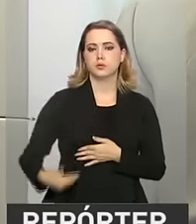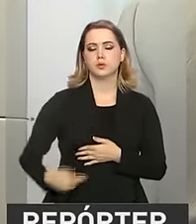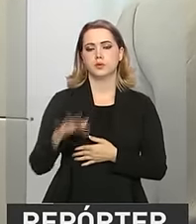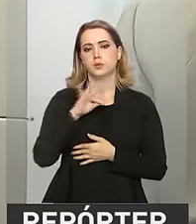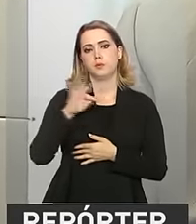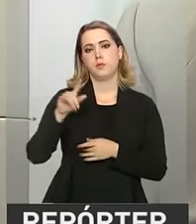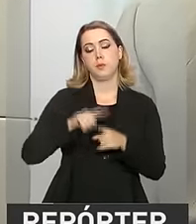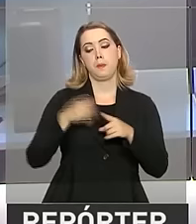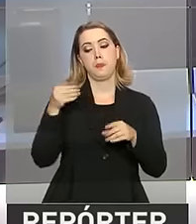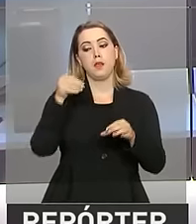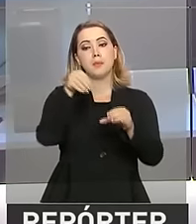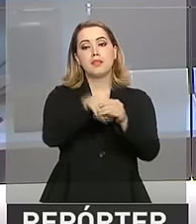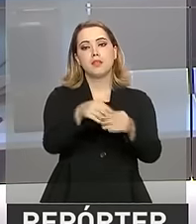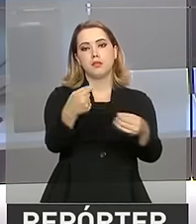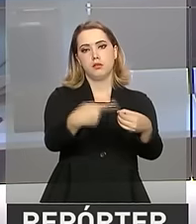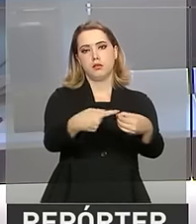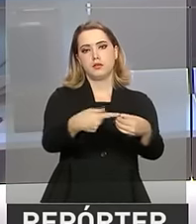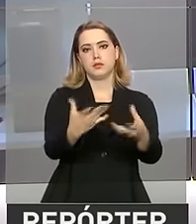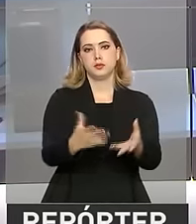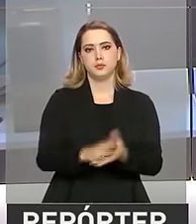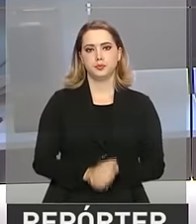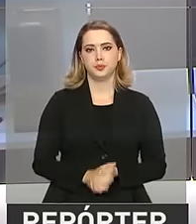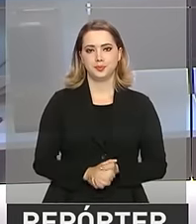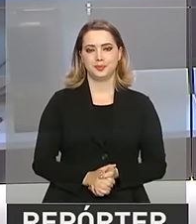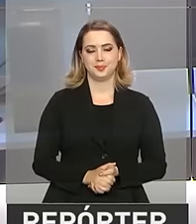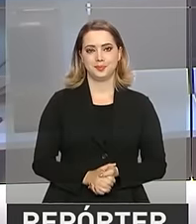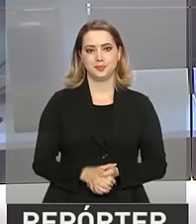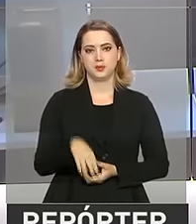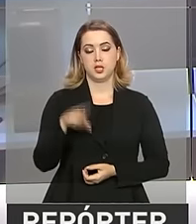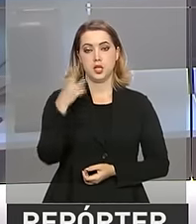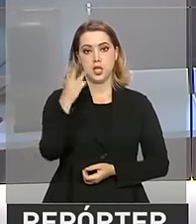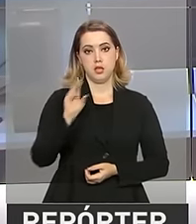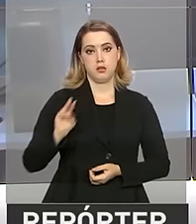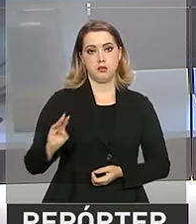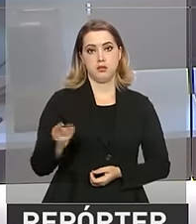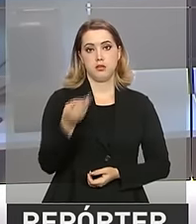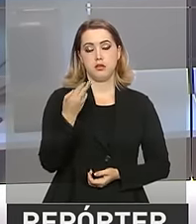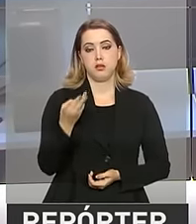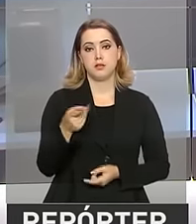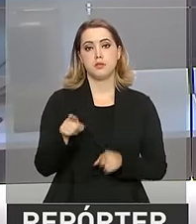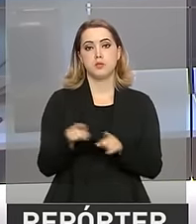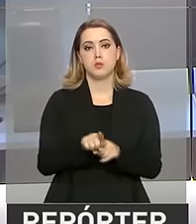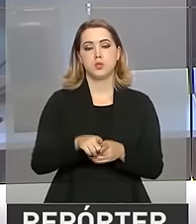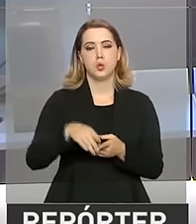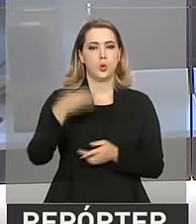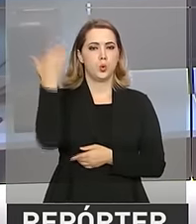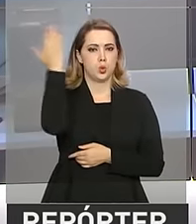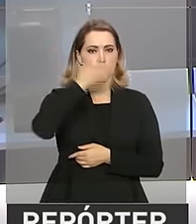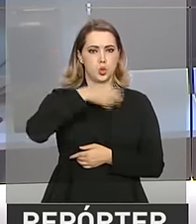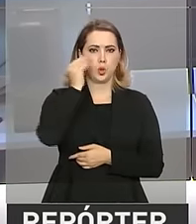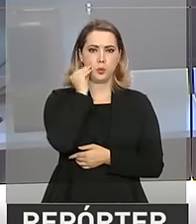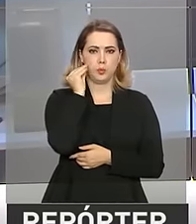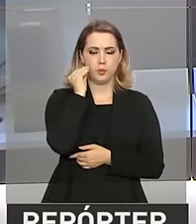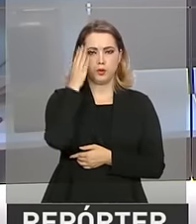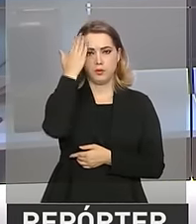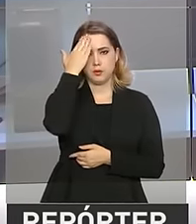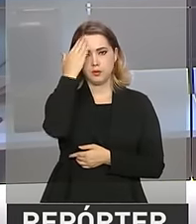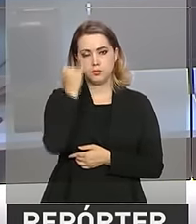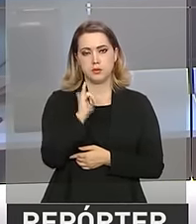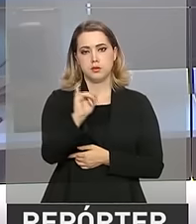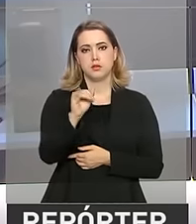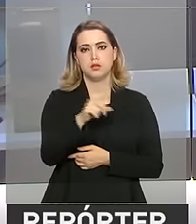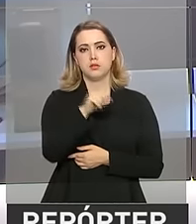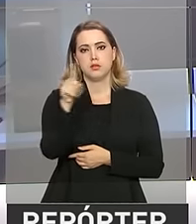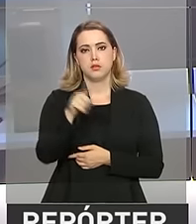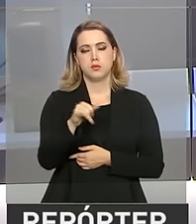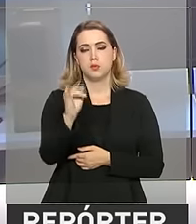localizado no município 3,5 milhões meio de testes rápidos para identificar infecções pelo vírus zca o Ministério da